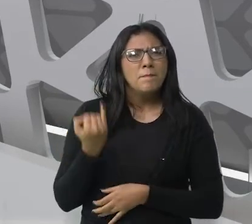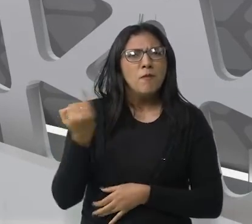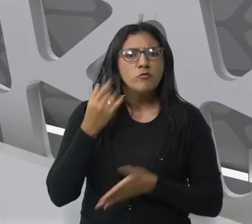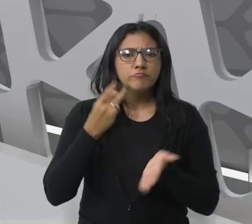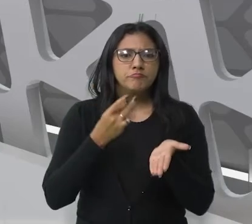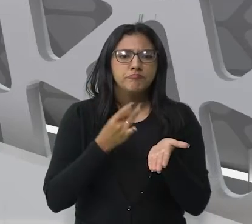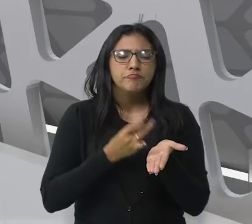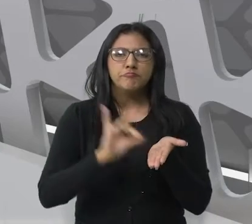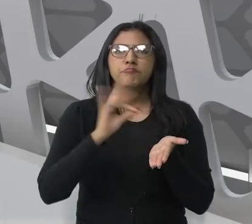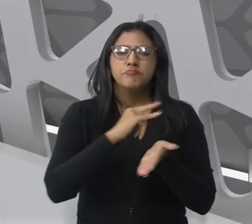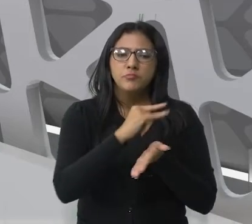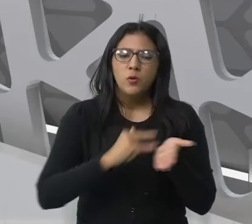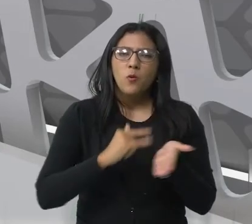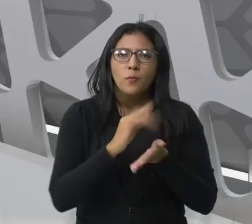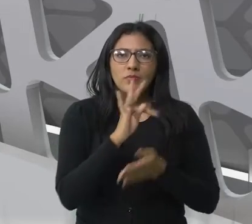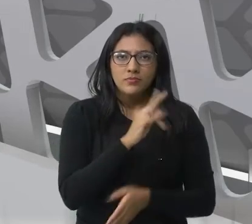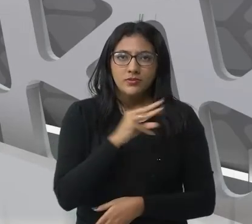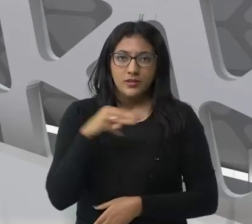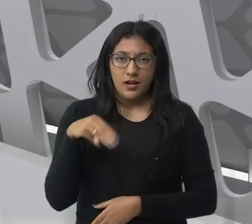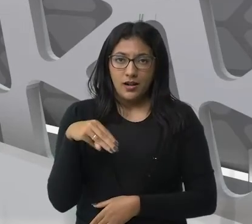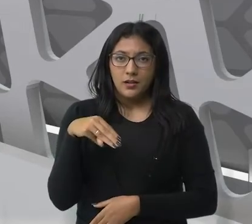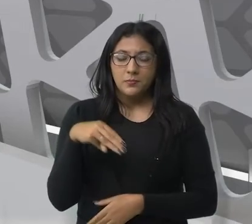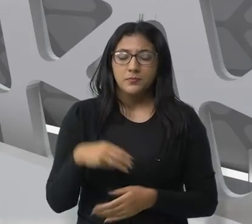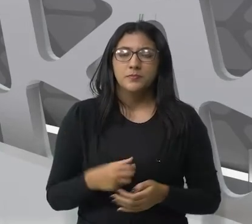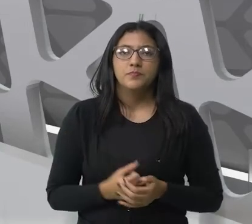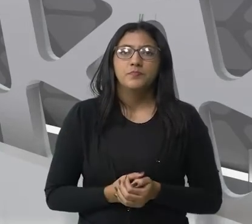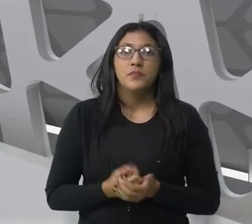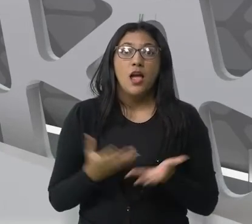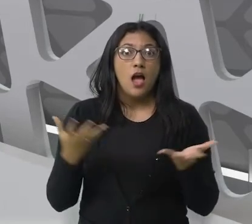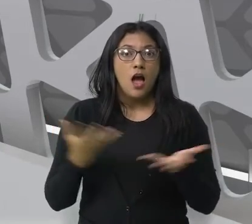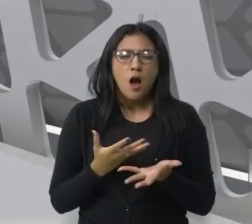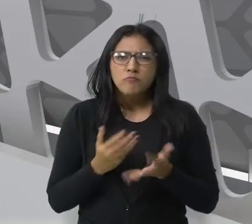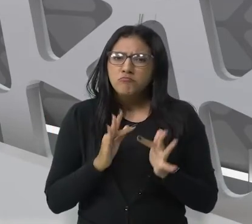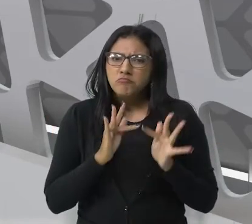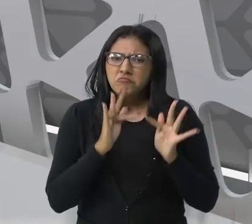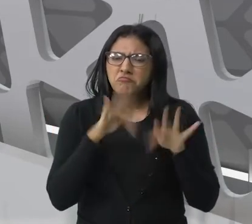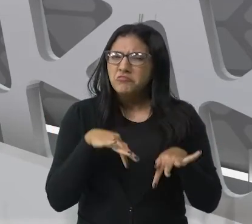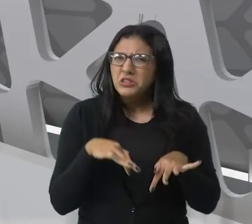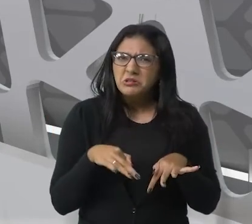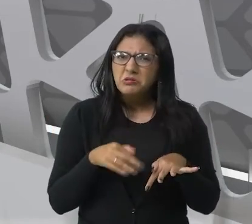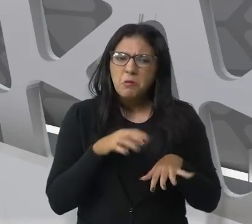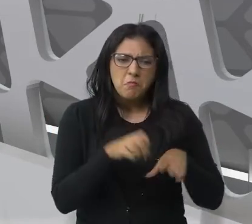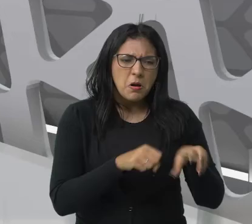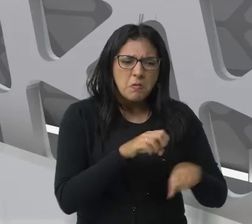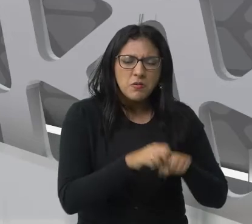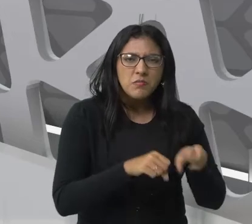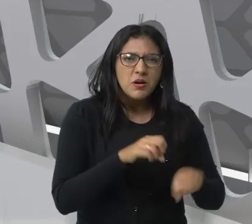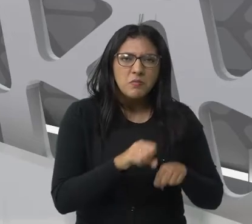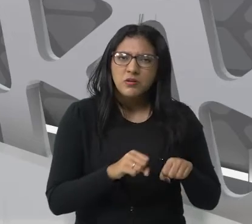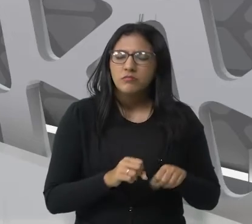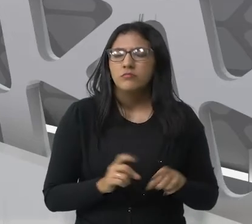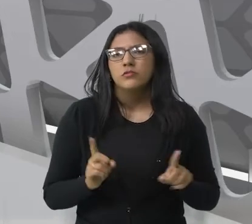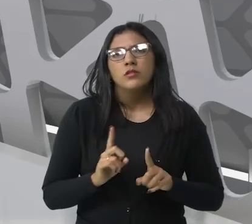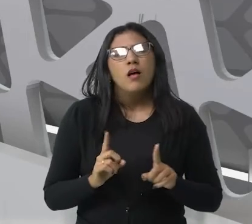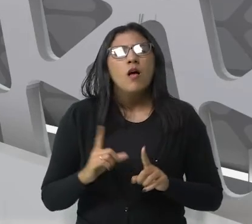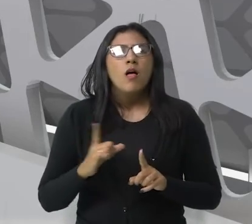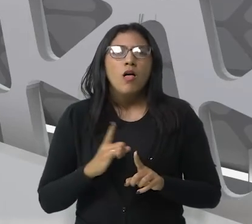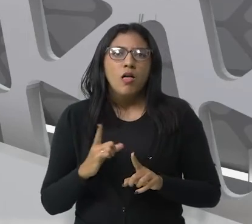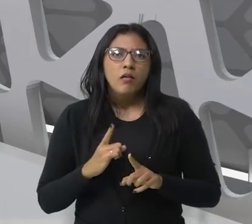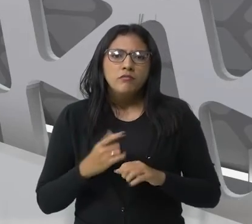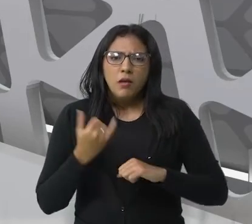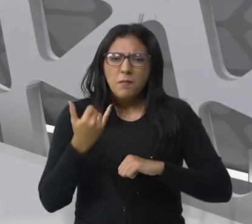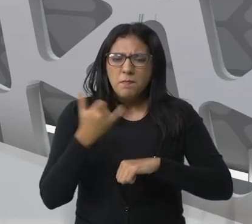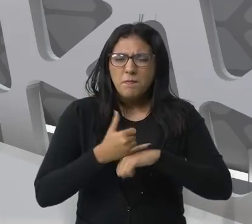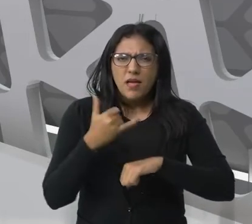assinatura do Tratado de Madrid, tá bom? Agora, não para aí essa exploração, né? Não parou ali com a exploração dos